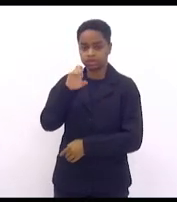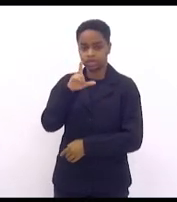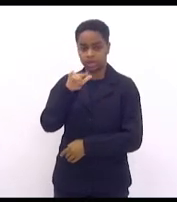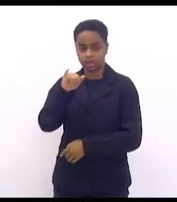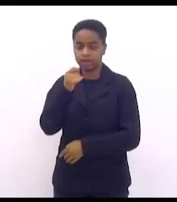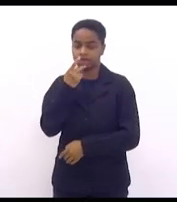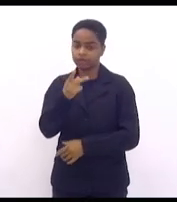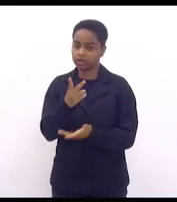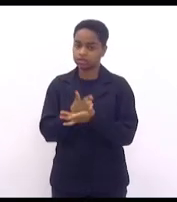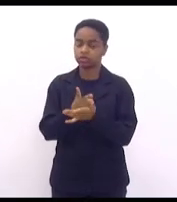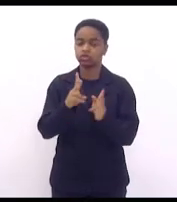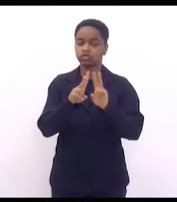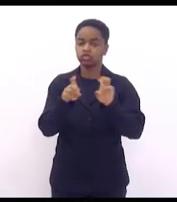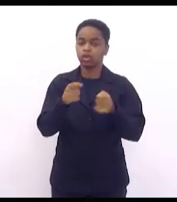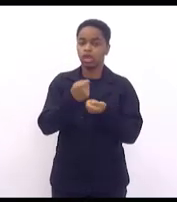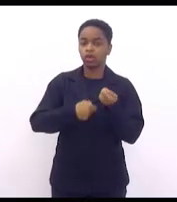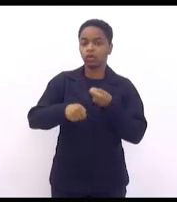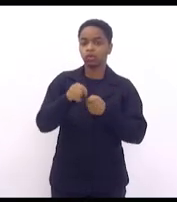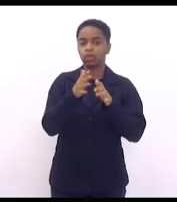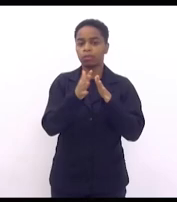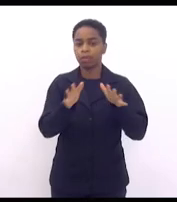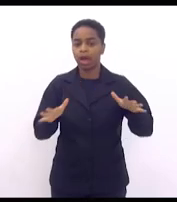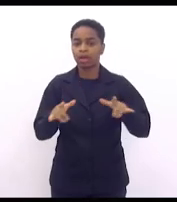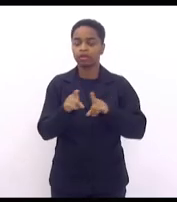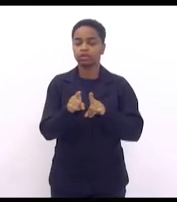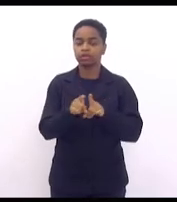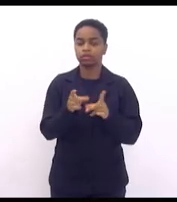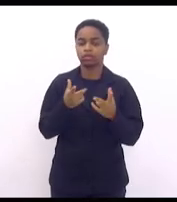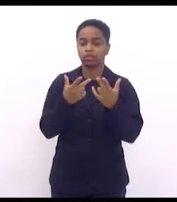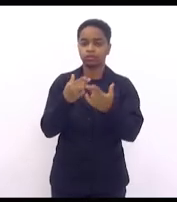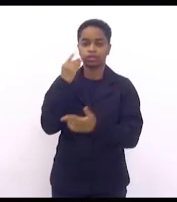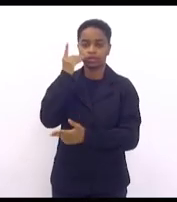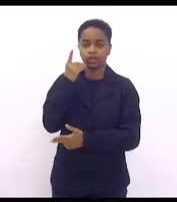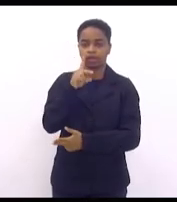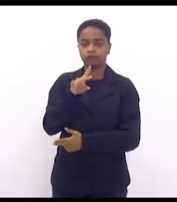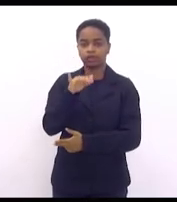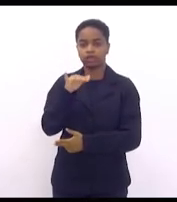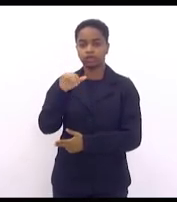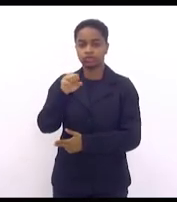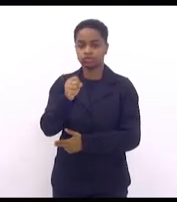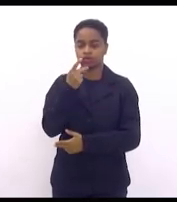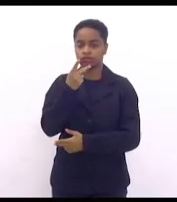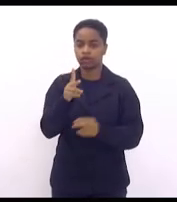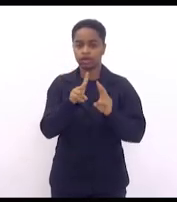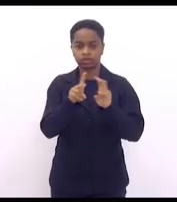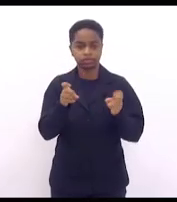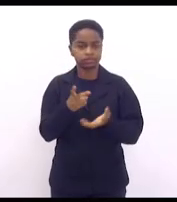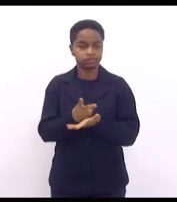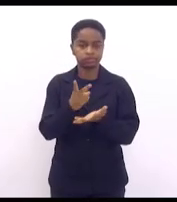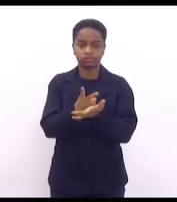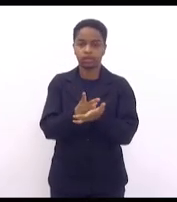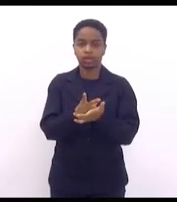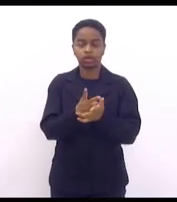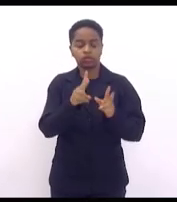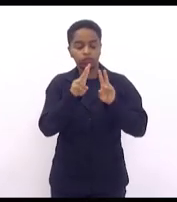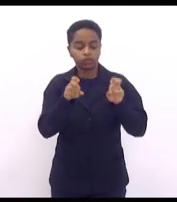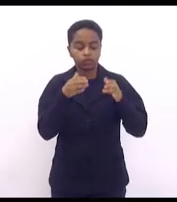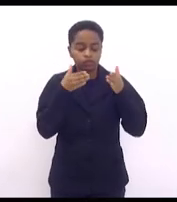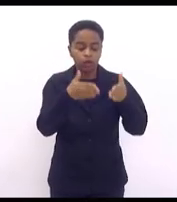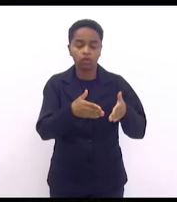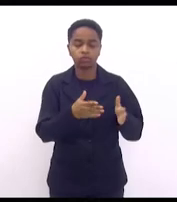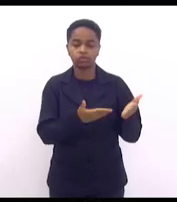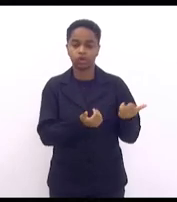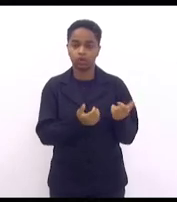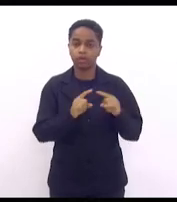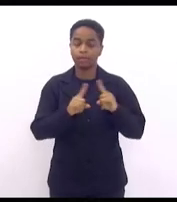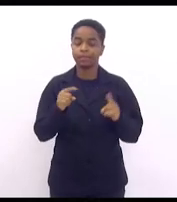fala aqui da economia do mar, na mesma forma que o deputado Vinícius Cozzolino fala aqui sempre da questão da juventude,